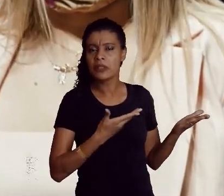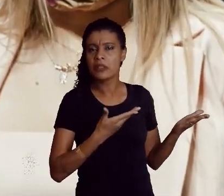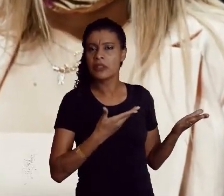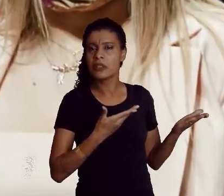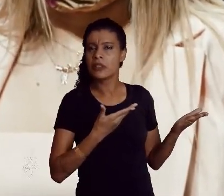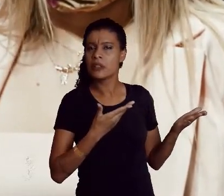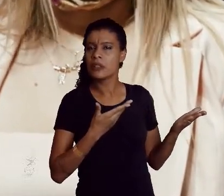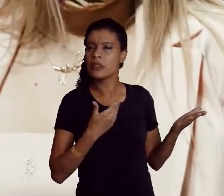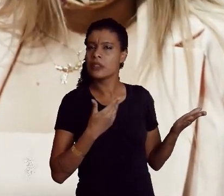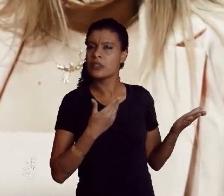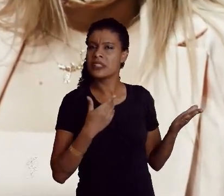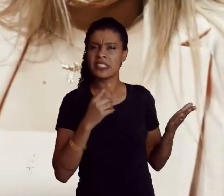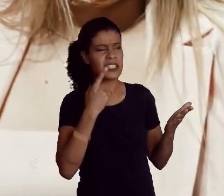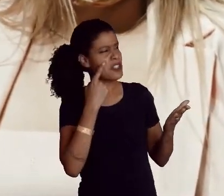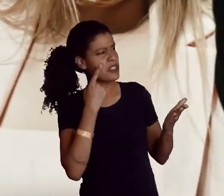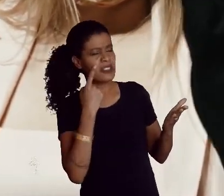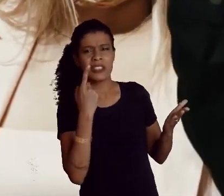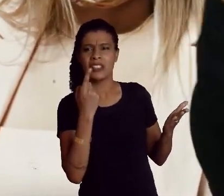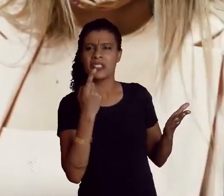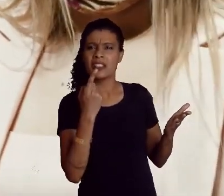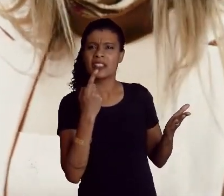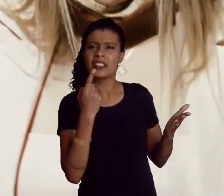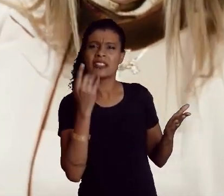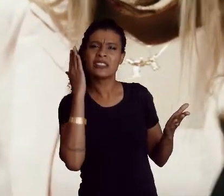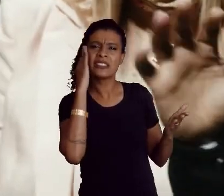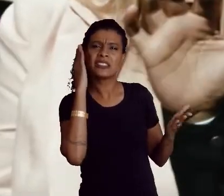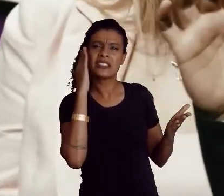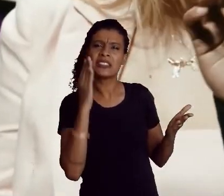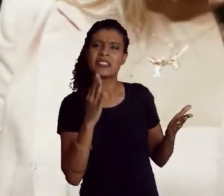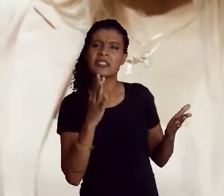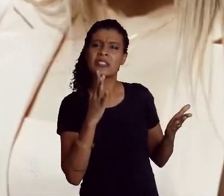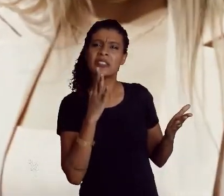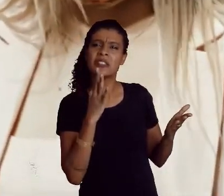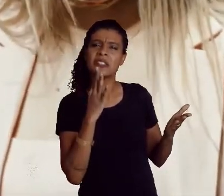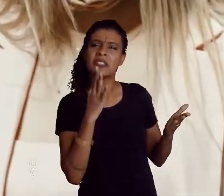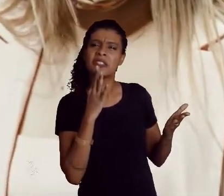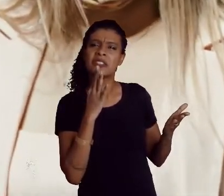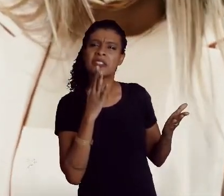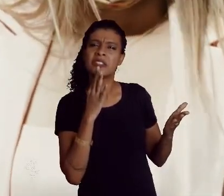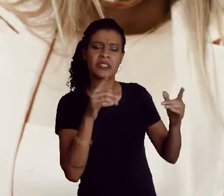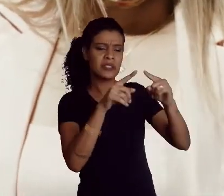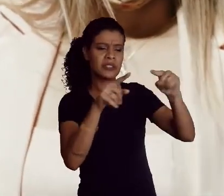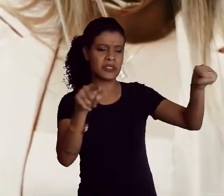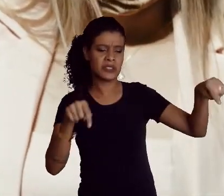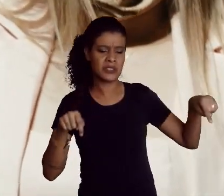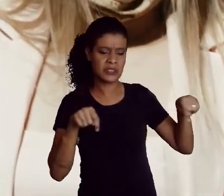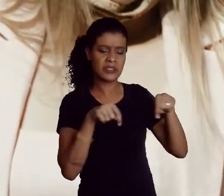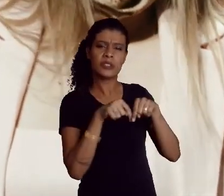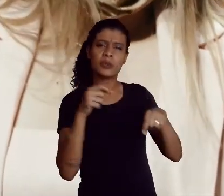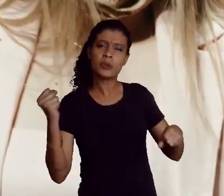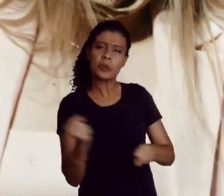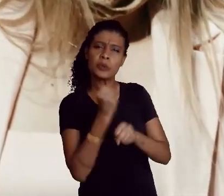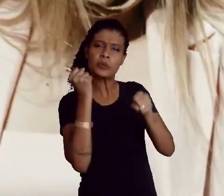a um tava construindo, quem sabe, quem mora em Valadares sabe, aquele no Coelho Diniz ali no distrito, tava construindo um mega galpão. Passando em frente